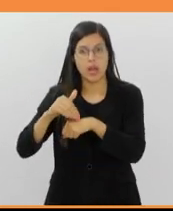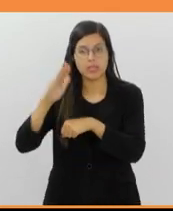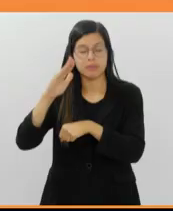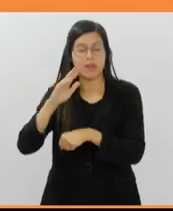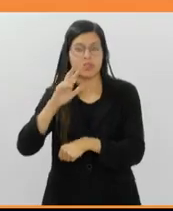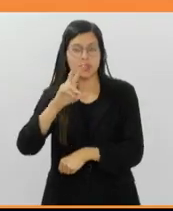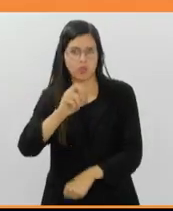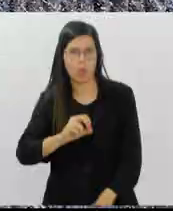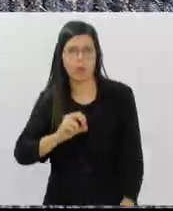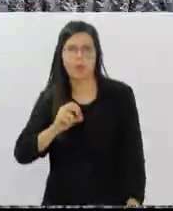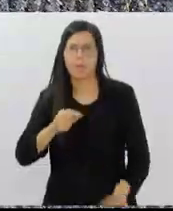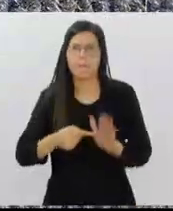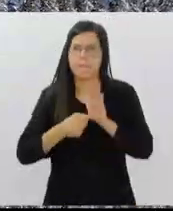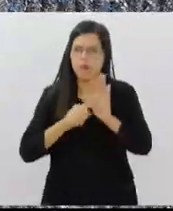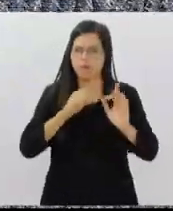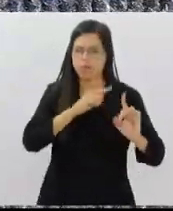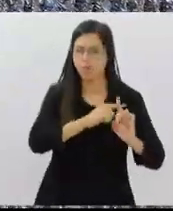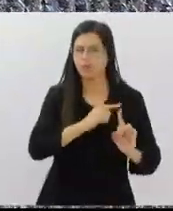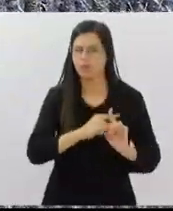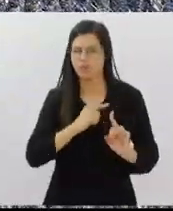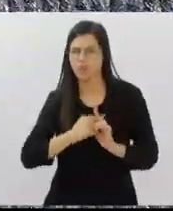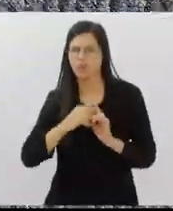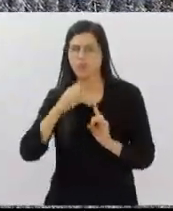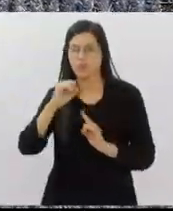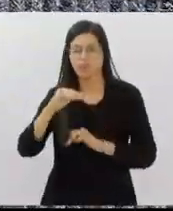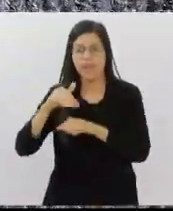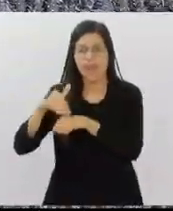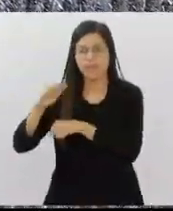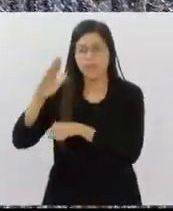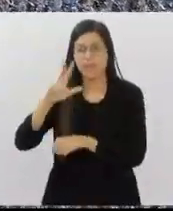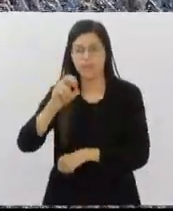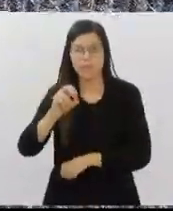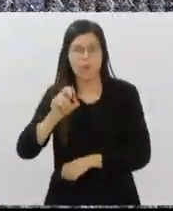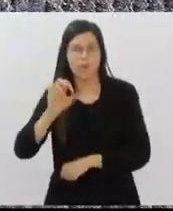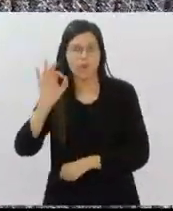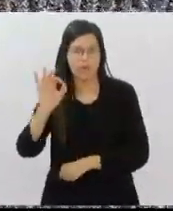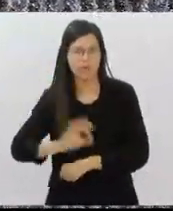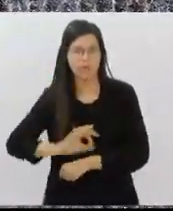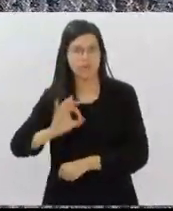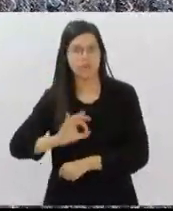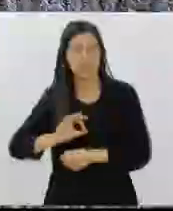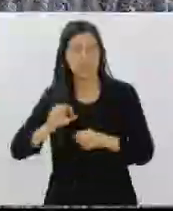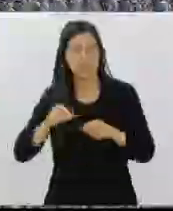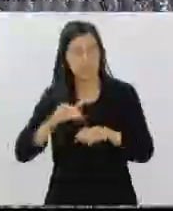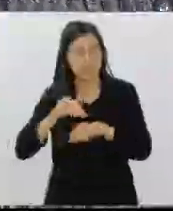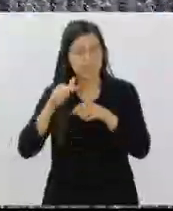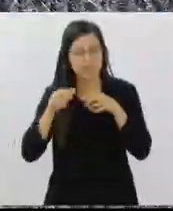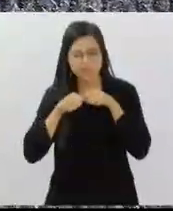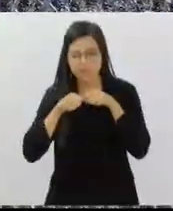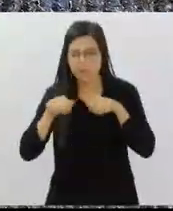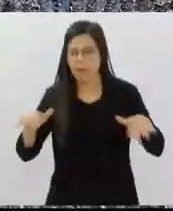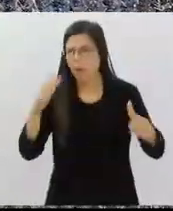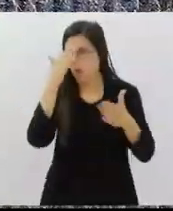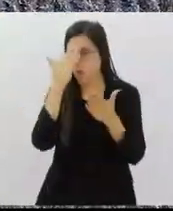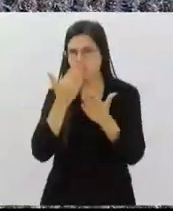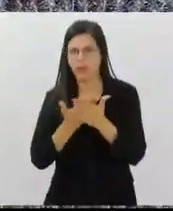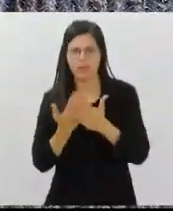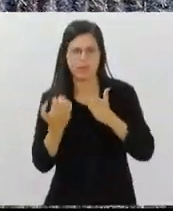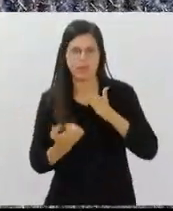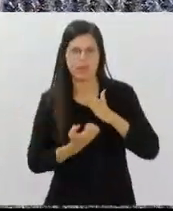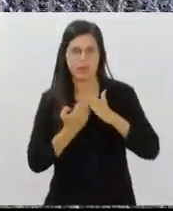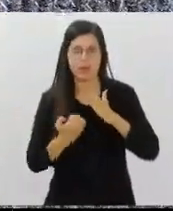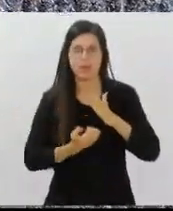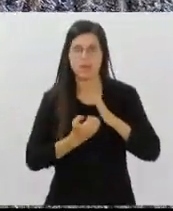indicam otimismo. Quanto maior o índice acima de 50 pontos, mais disseminada é a confiança entre os empresários.